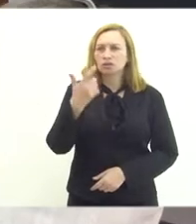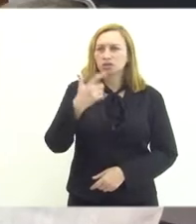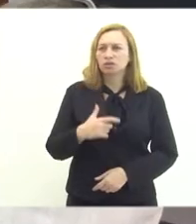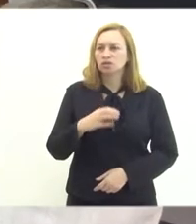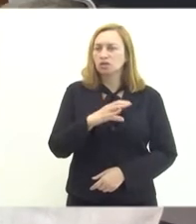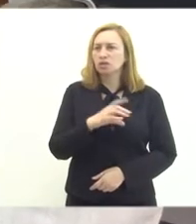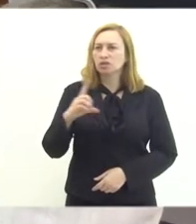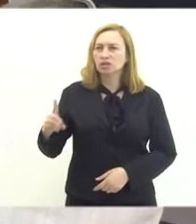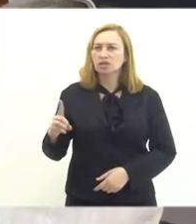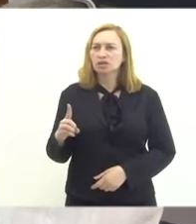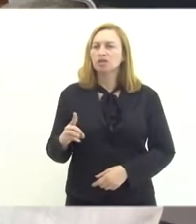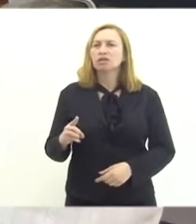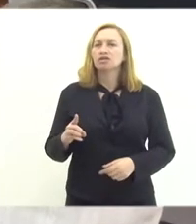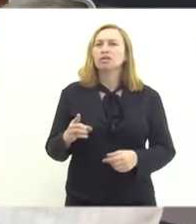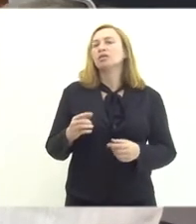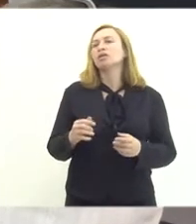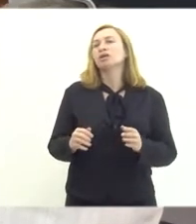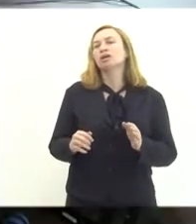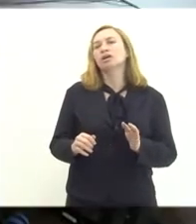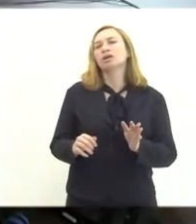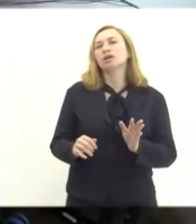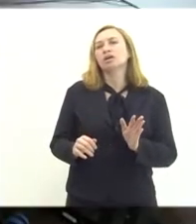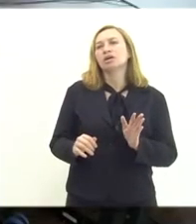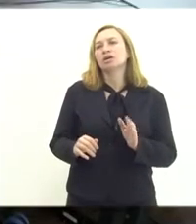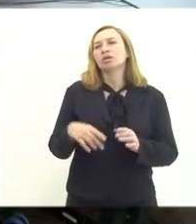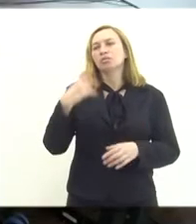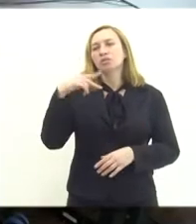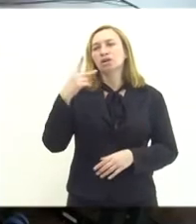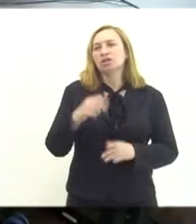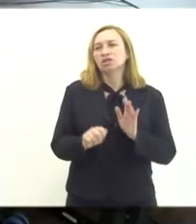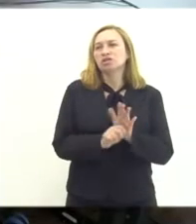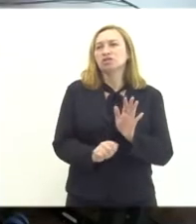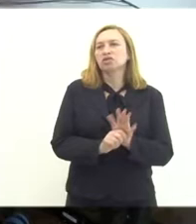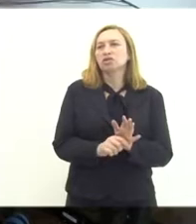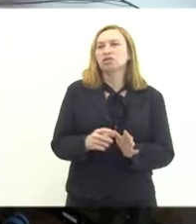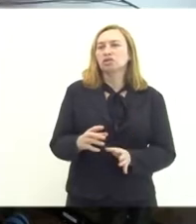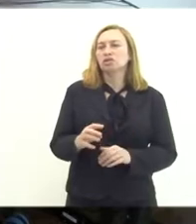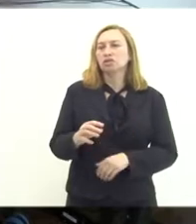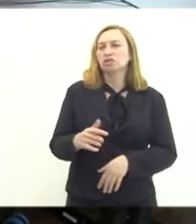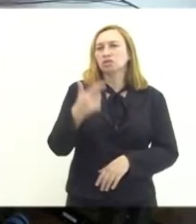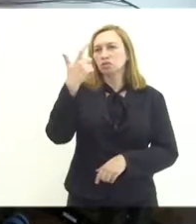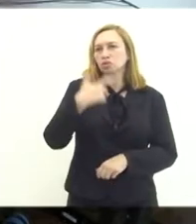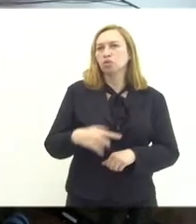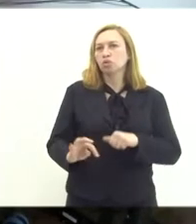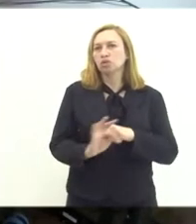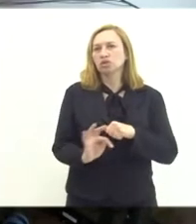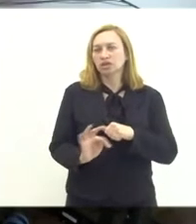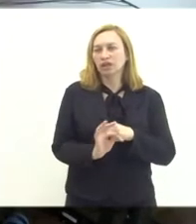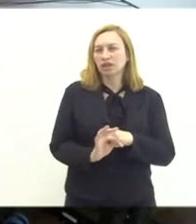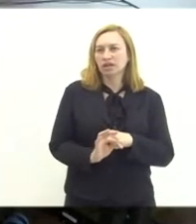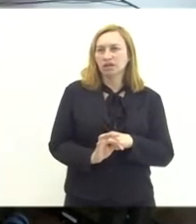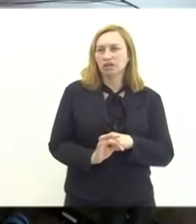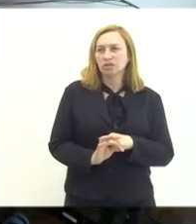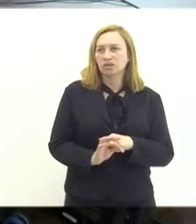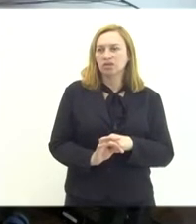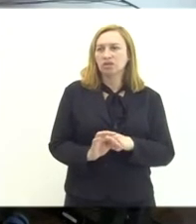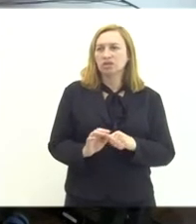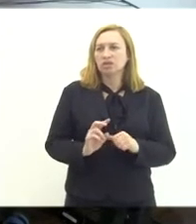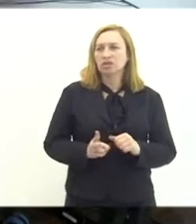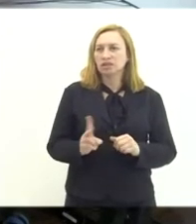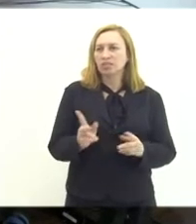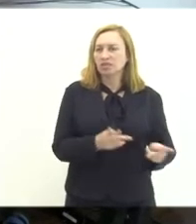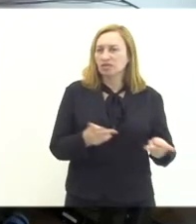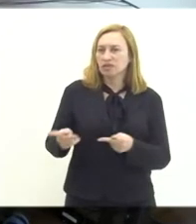coordenadora da política sobre drogas Mas eu sou técnica diária tô indo em um território